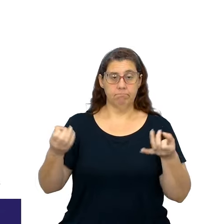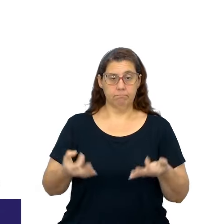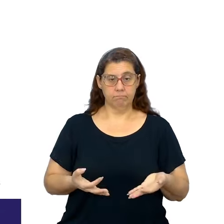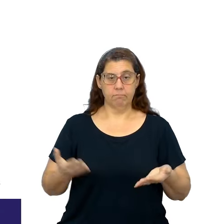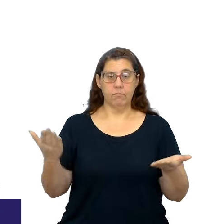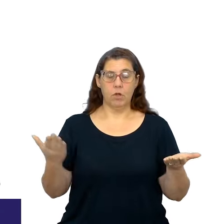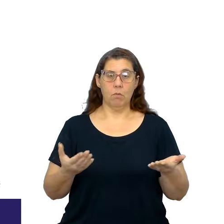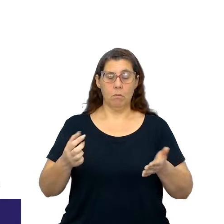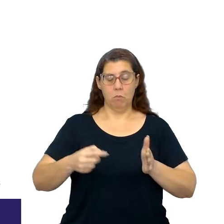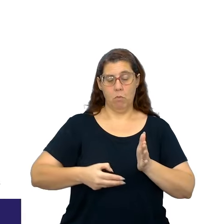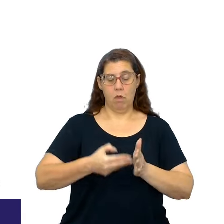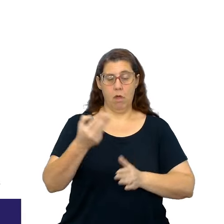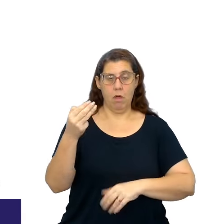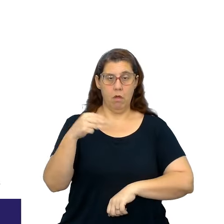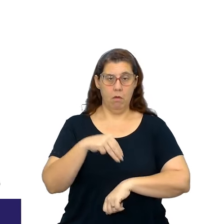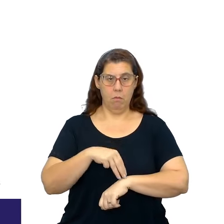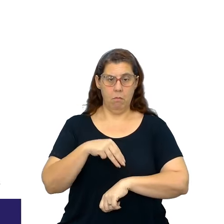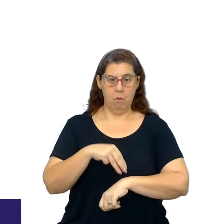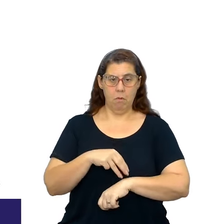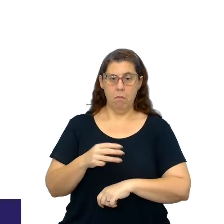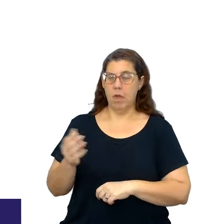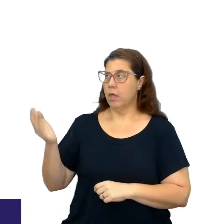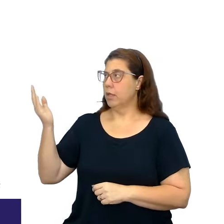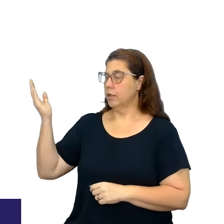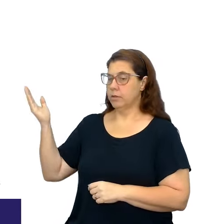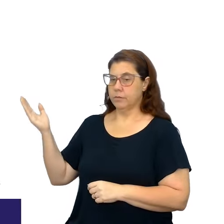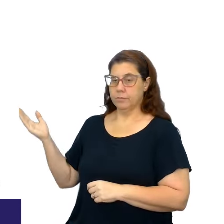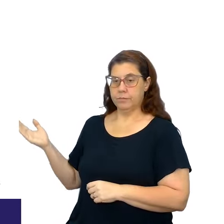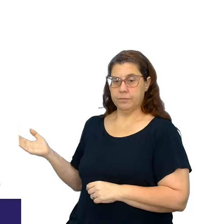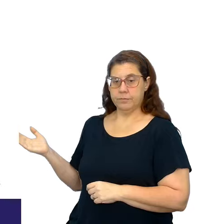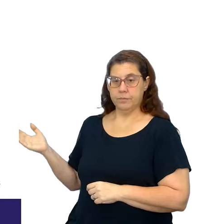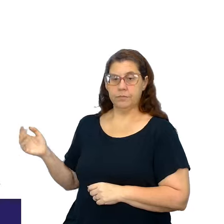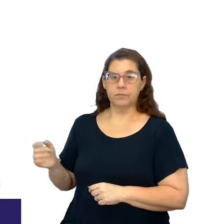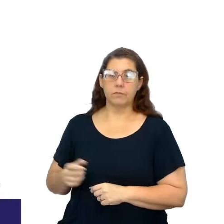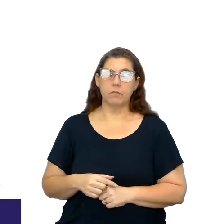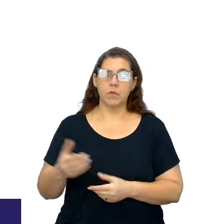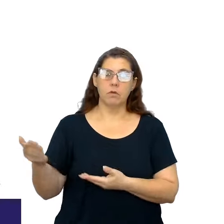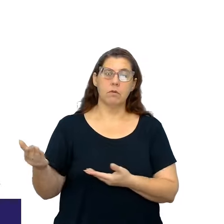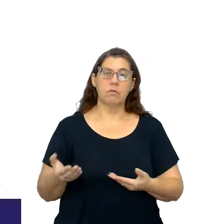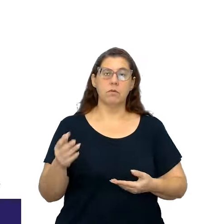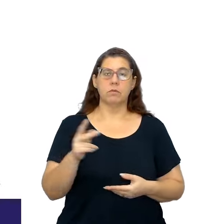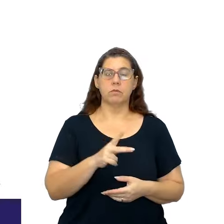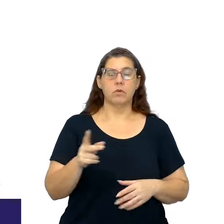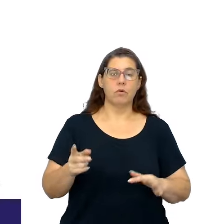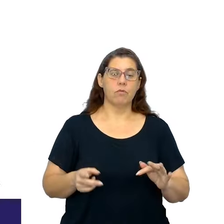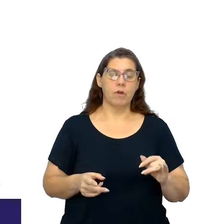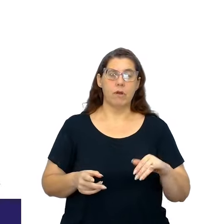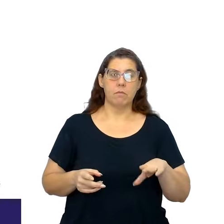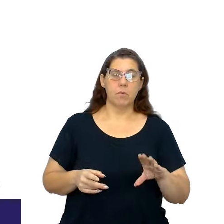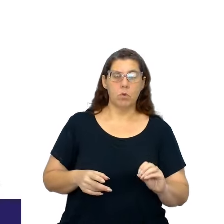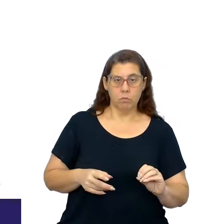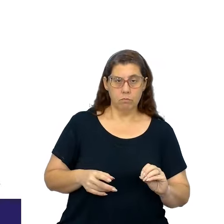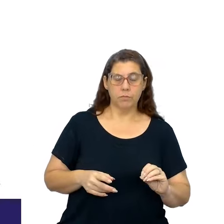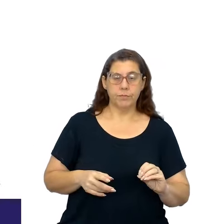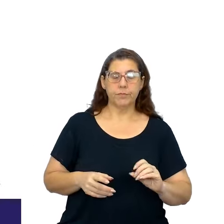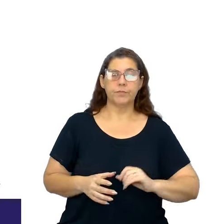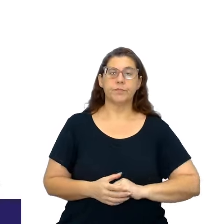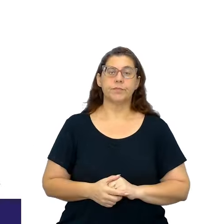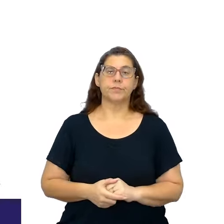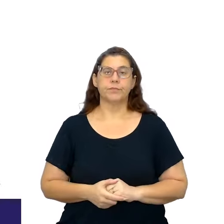vamos passar agora para o terceiro momento das nossas atividades, e eu vou convidar o professor Fábio para que